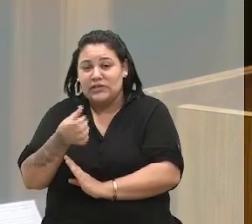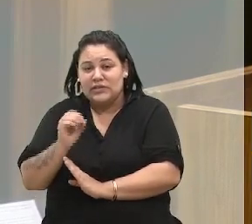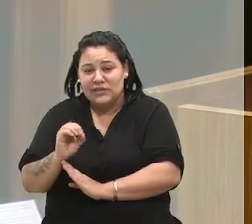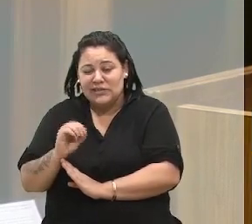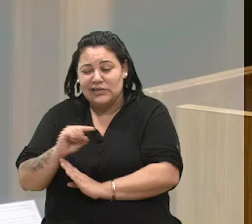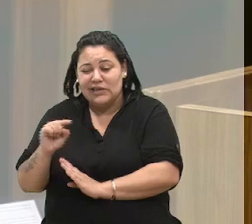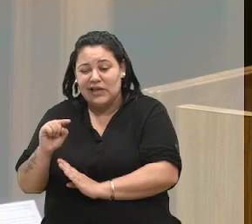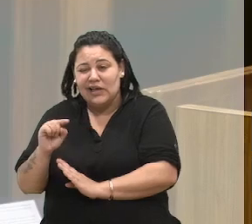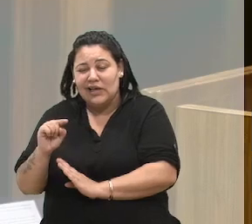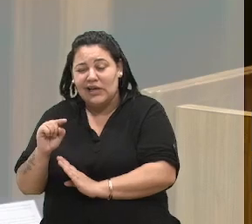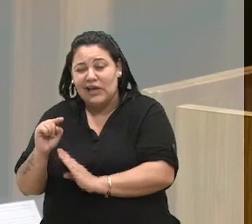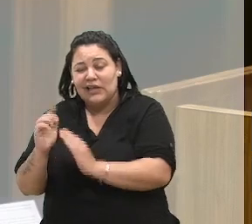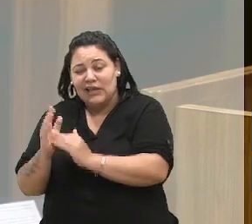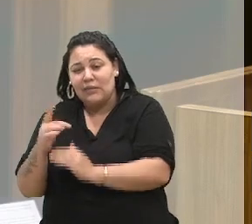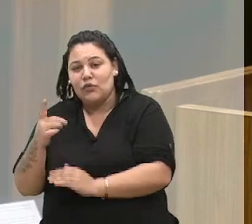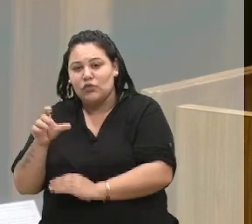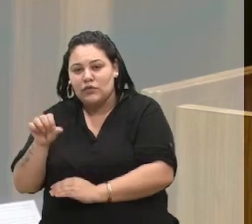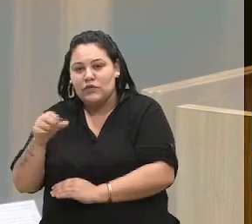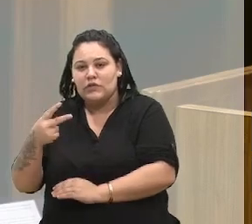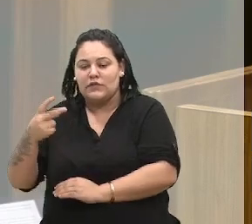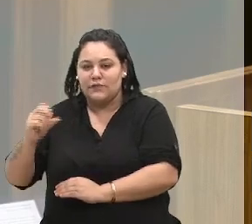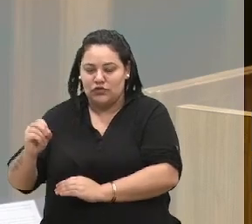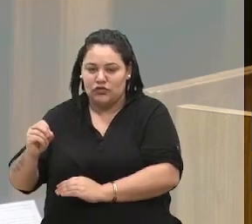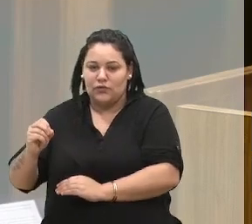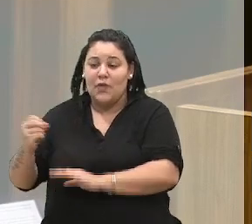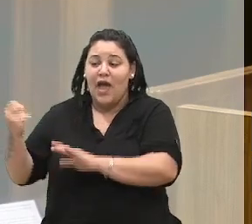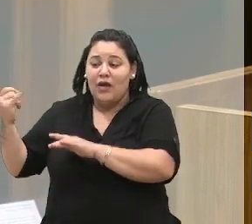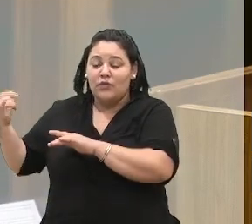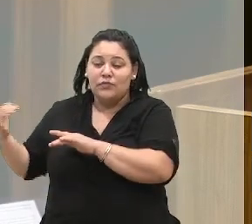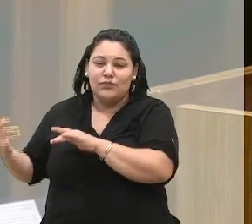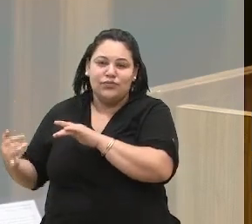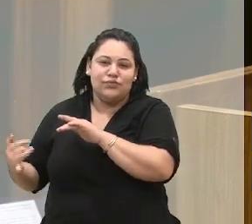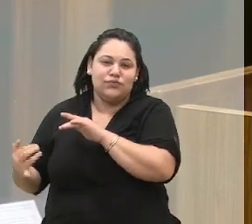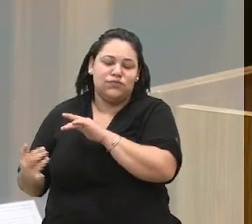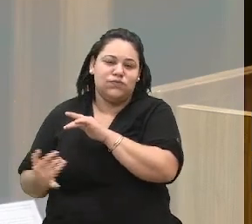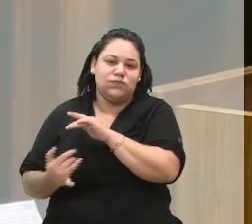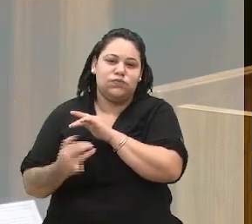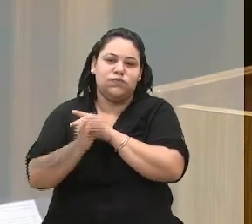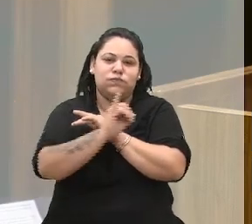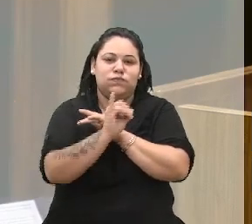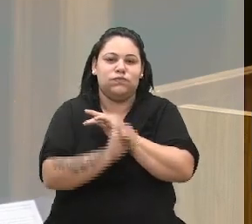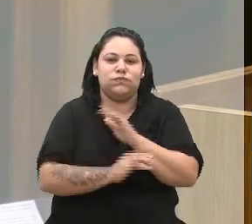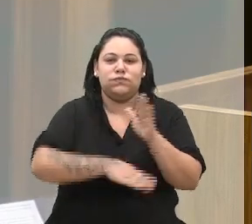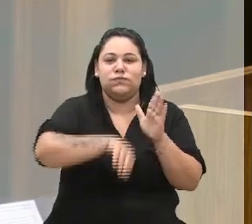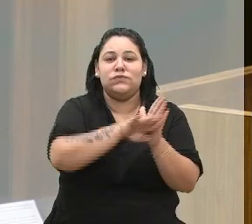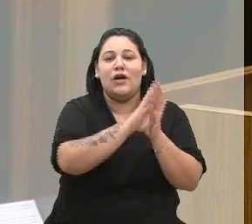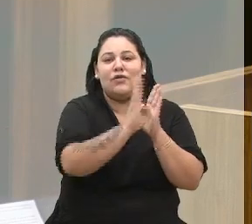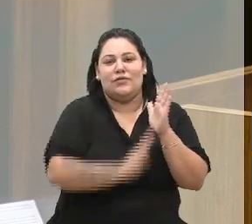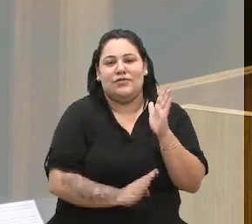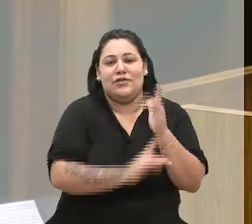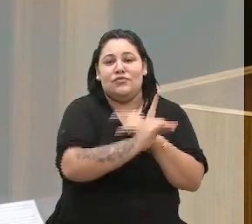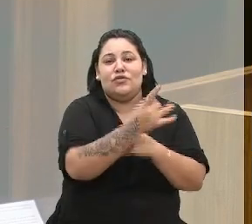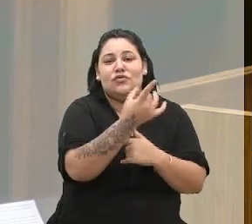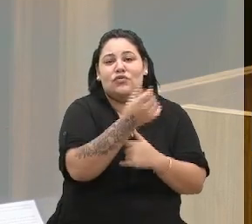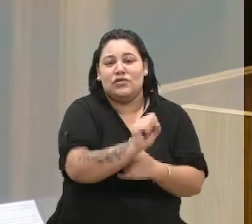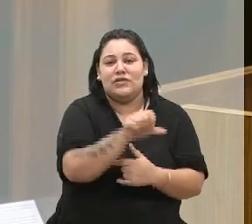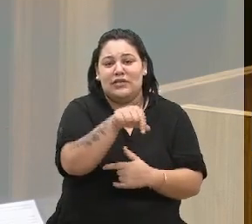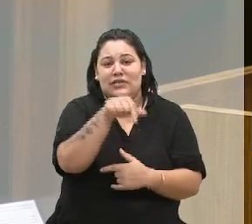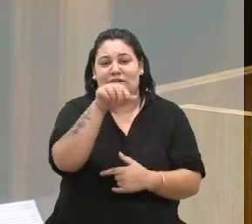e 1920. Os primeiros imigrantes italianos chegaram ao Brasil em